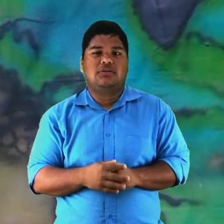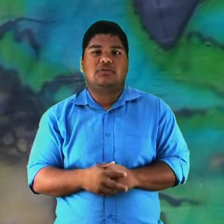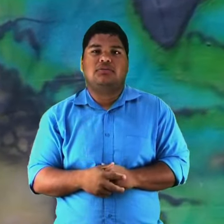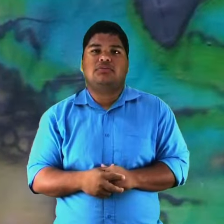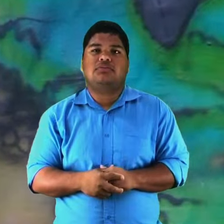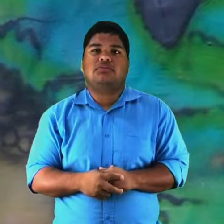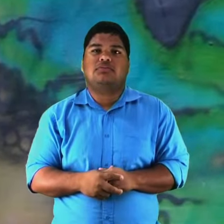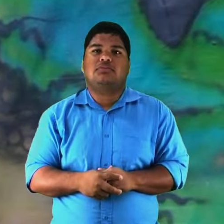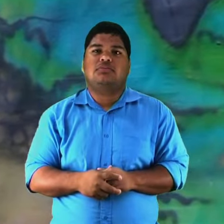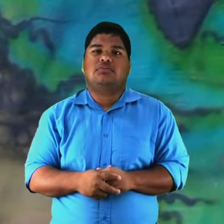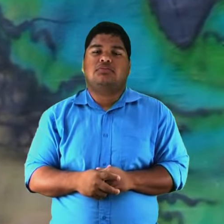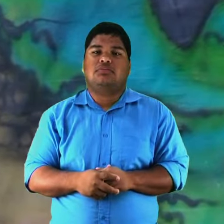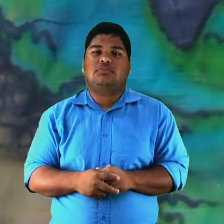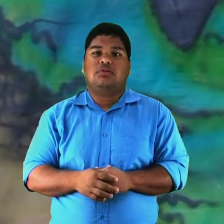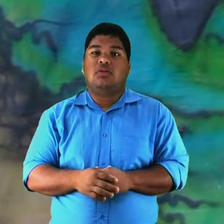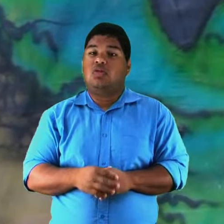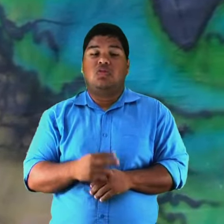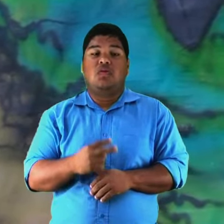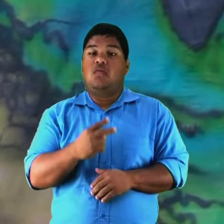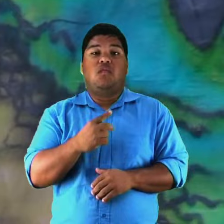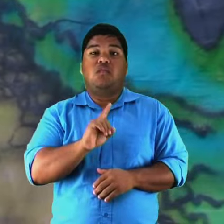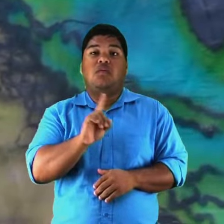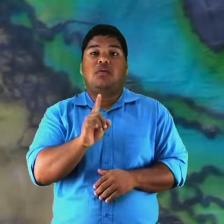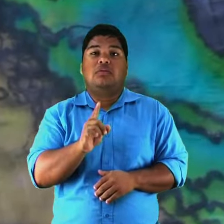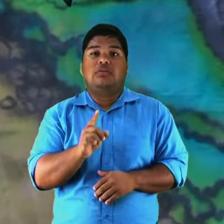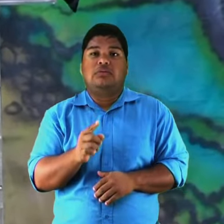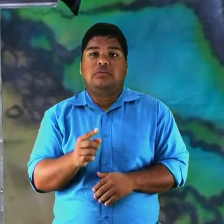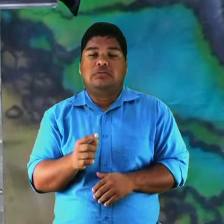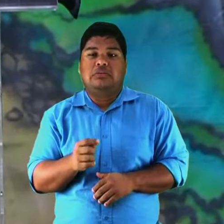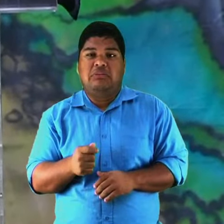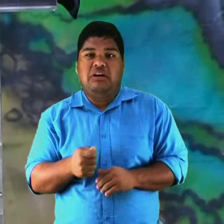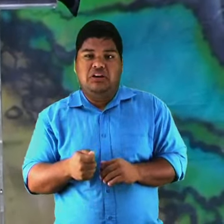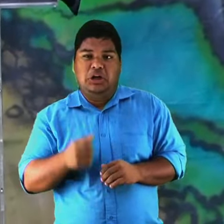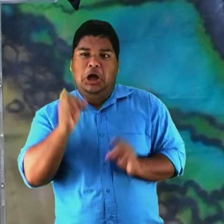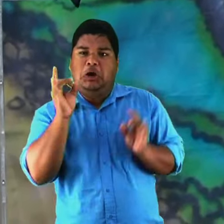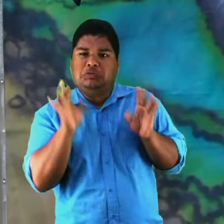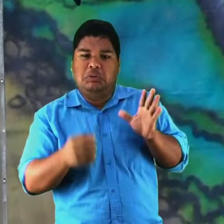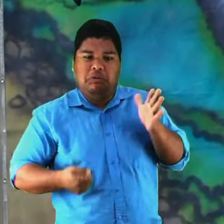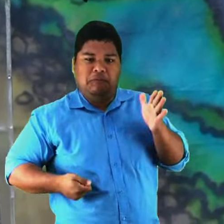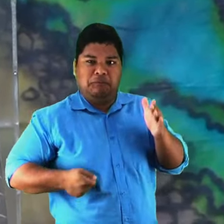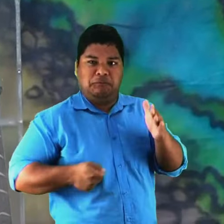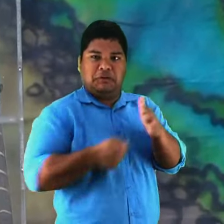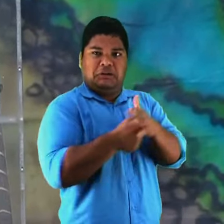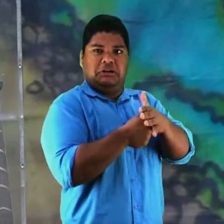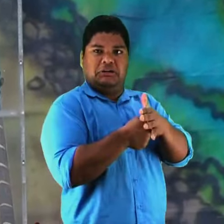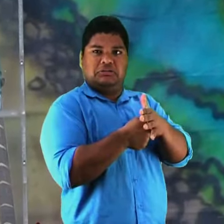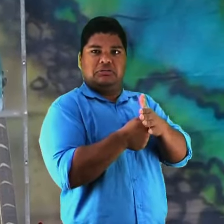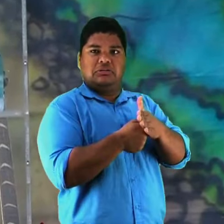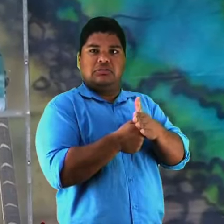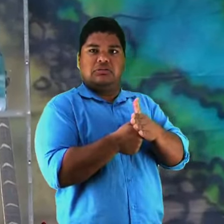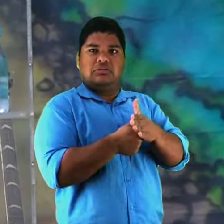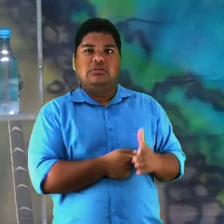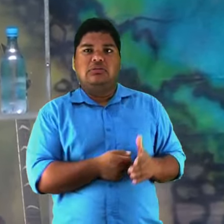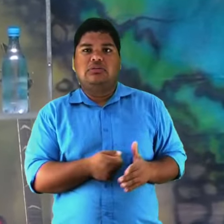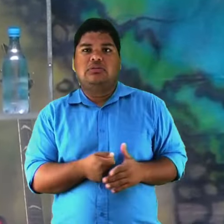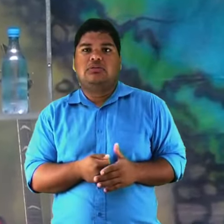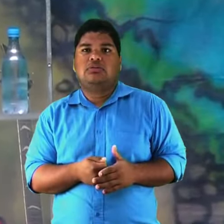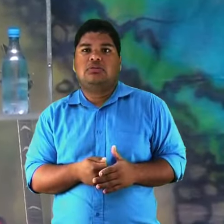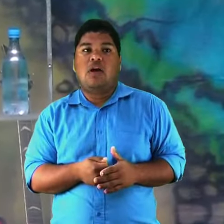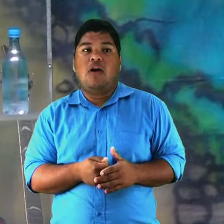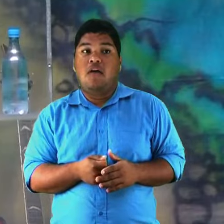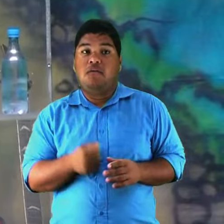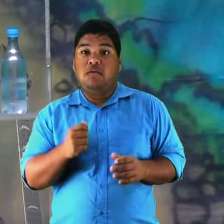não foi assim uma facada, foi no lugar calculado, e foi enfiado e